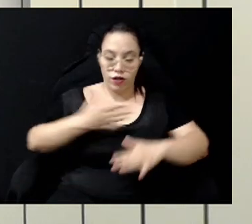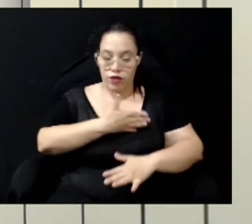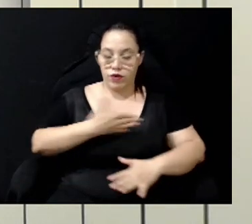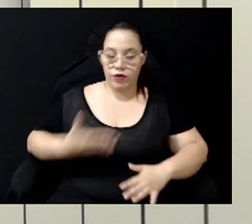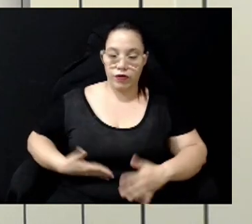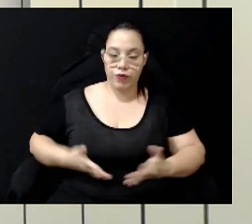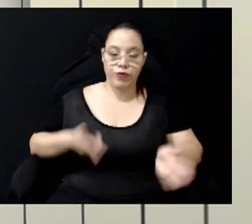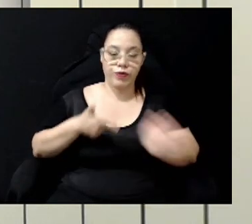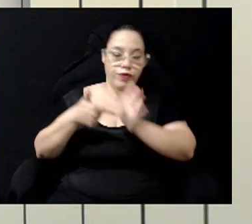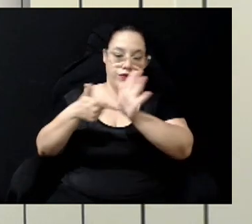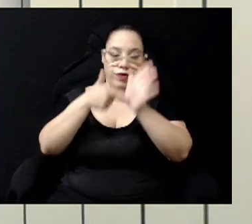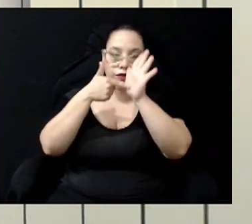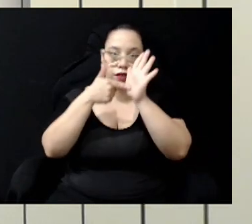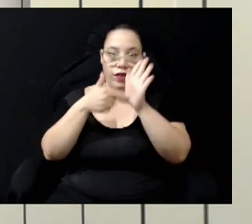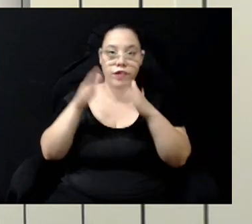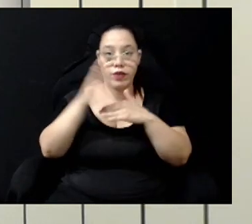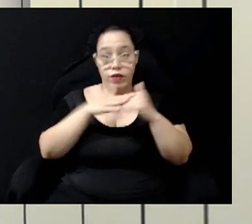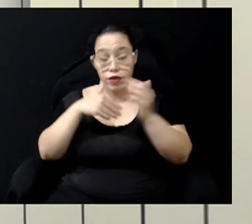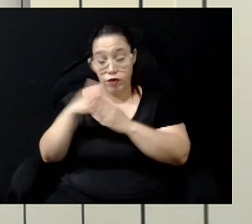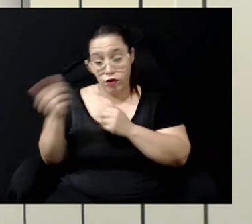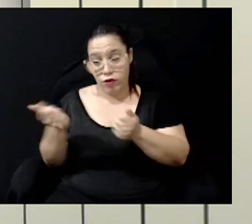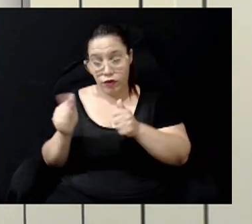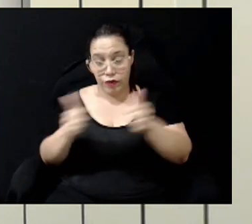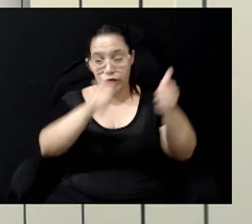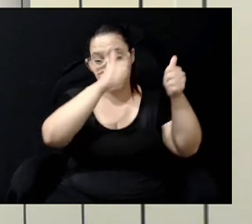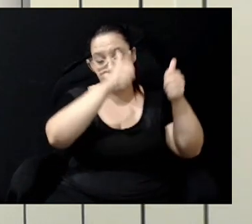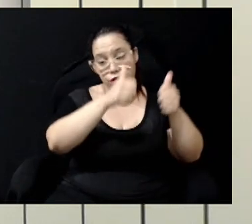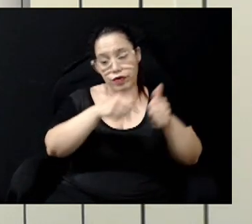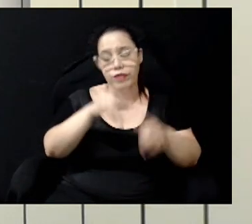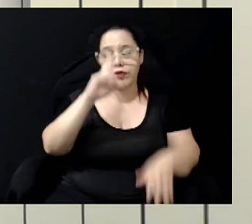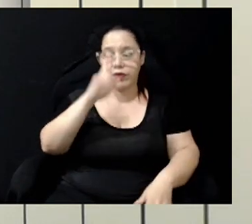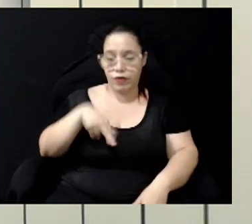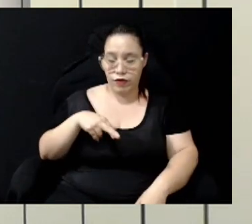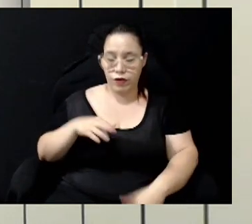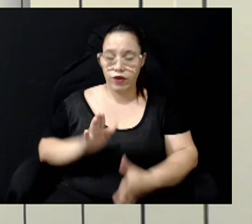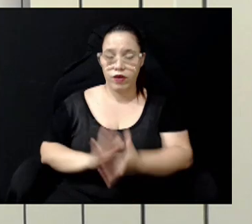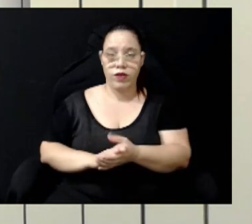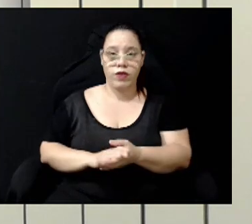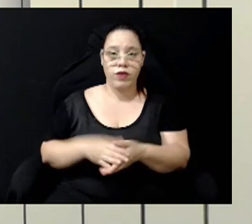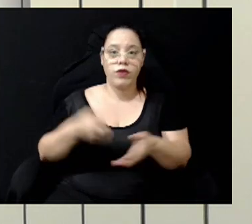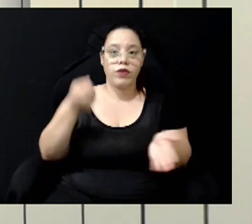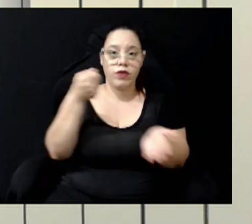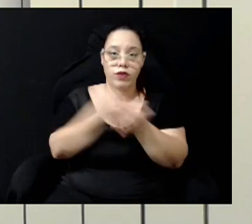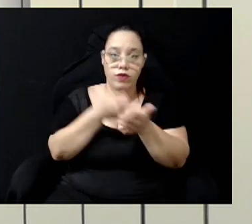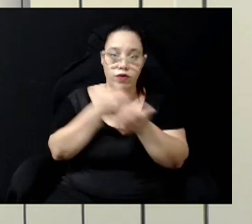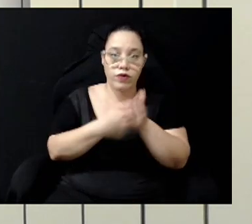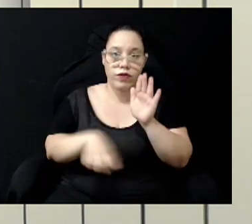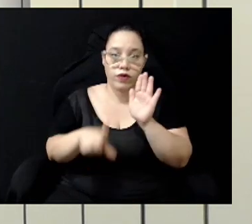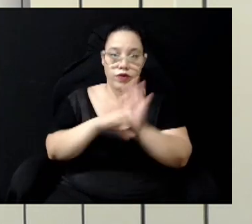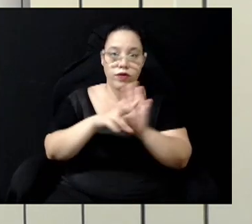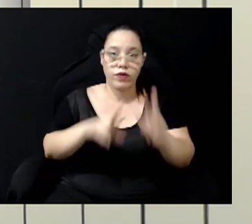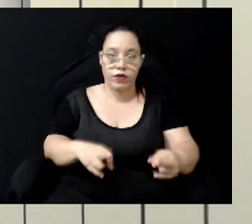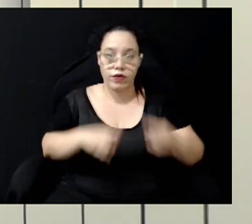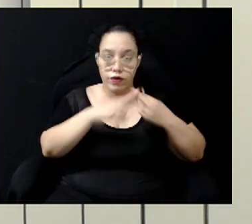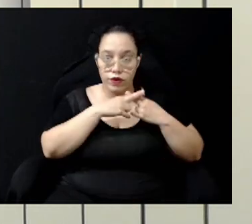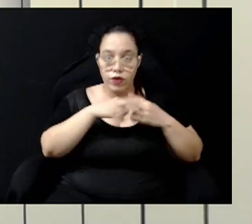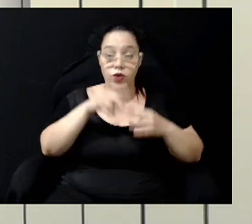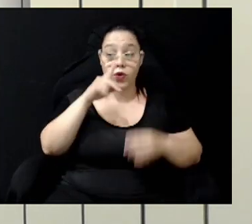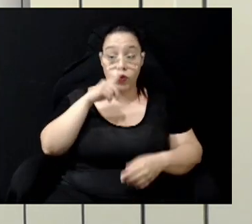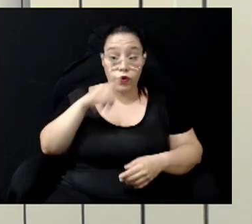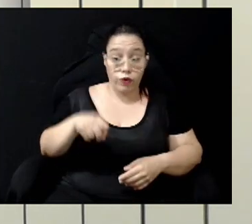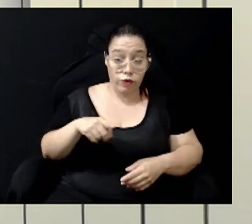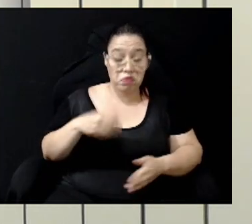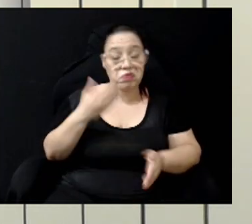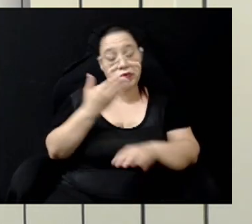e avaliação das metas fiscais são realizadas em cumprimento à Lei de Responsabilidade Fiscal. Na prática,